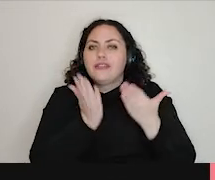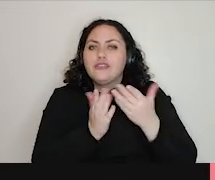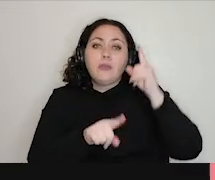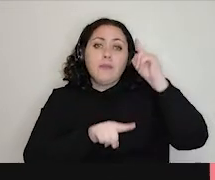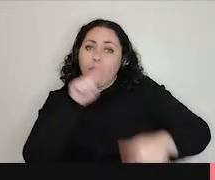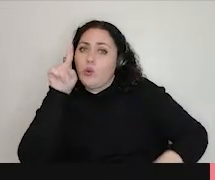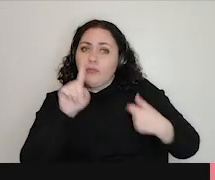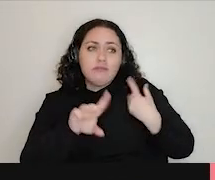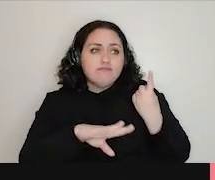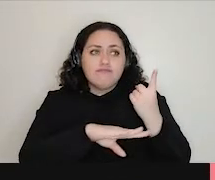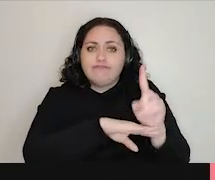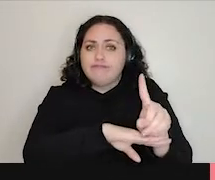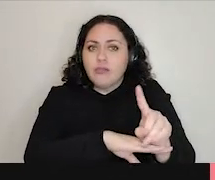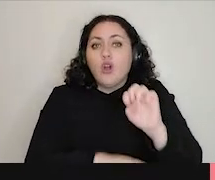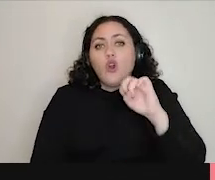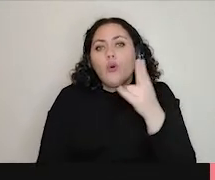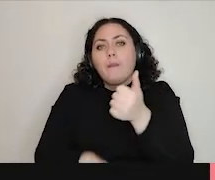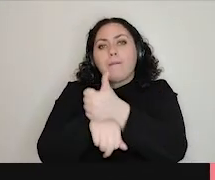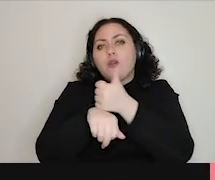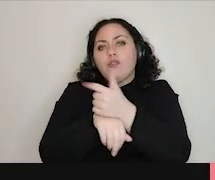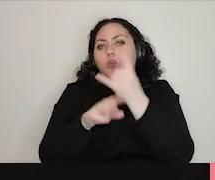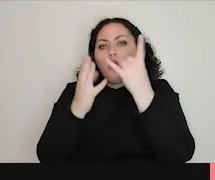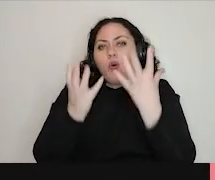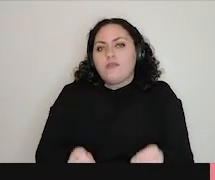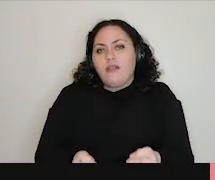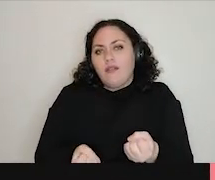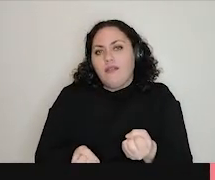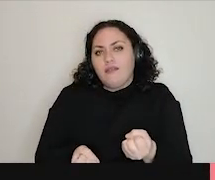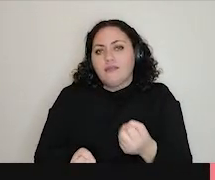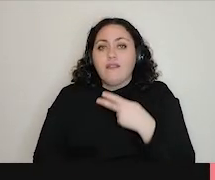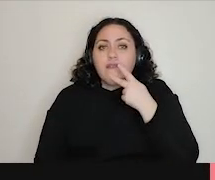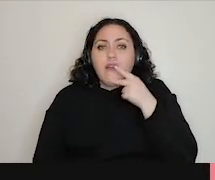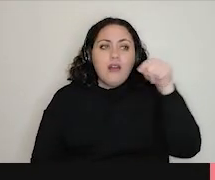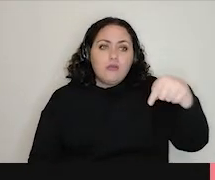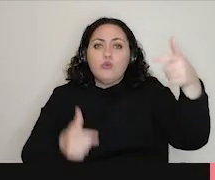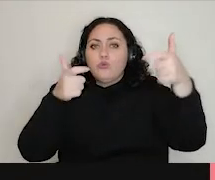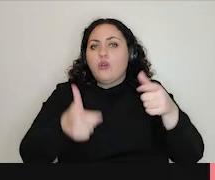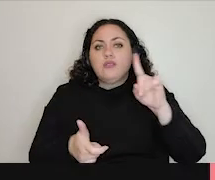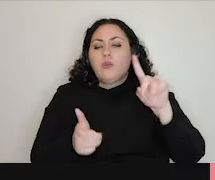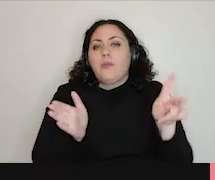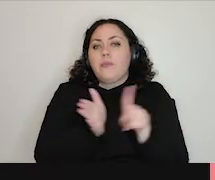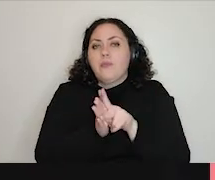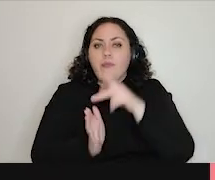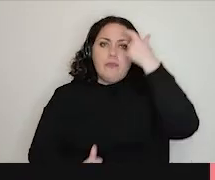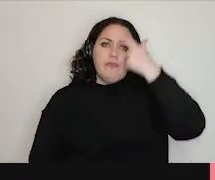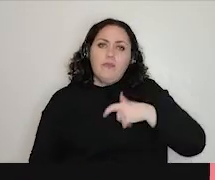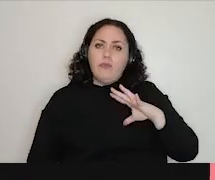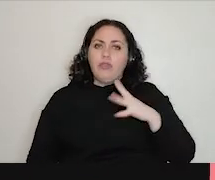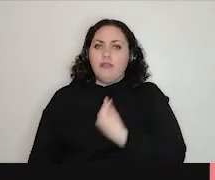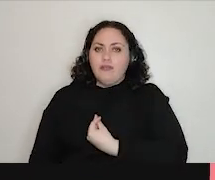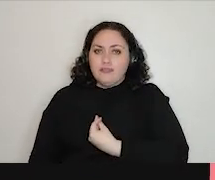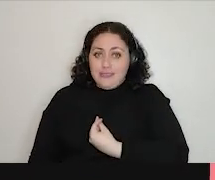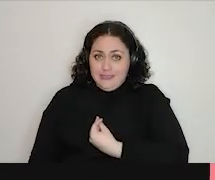profissional, ela se negava a atender ou dizia que aquele local não a pertencia.